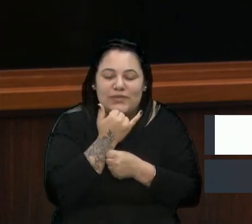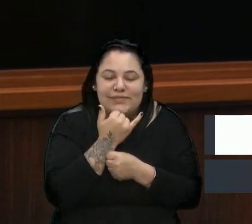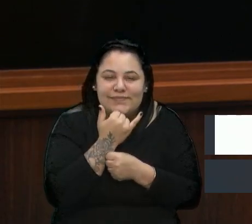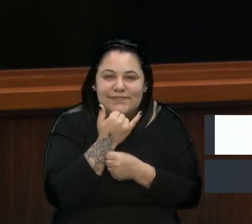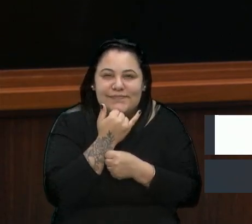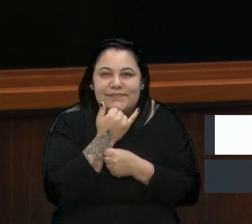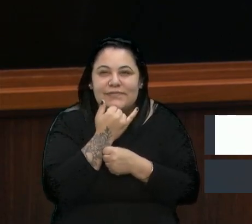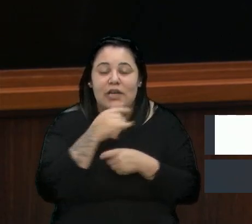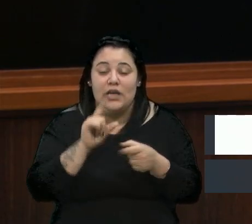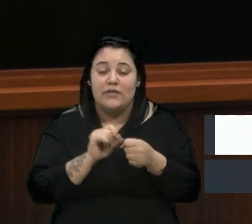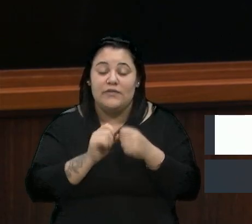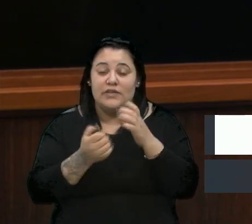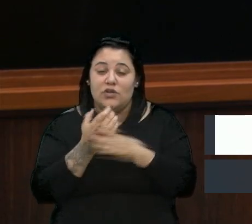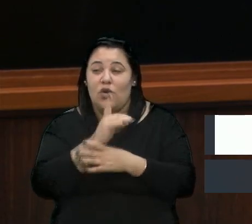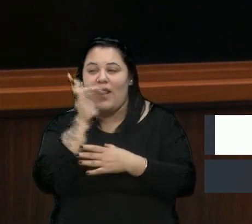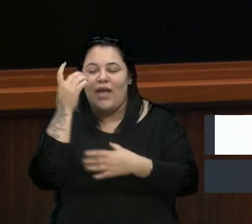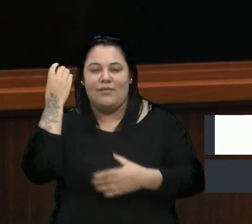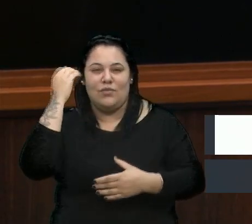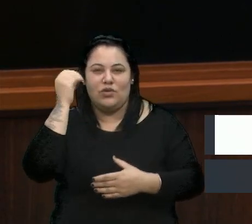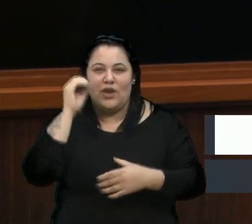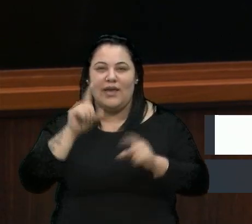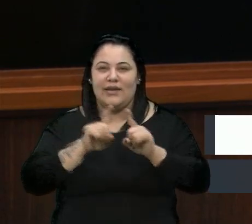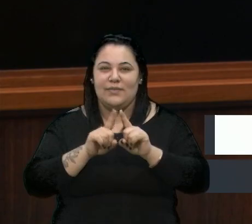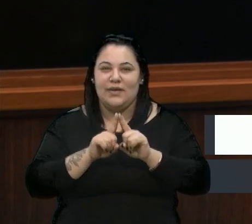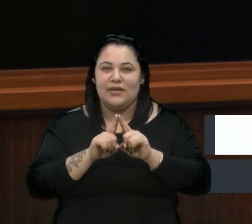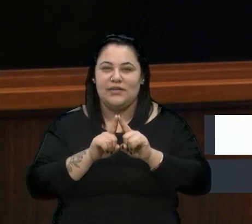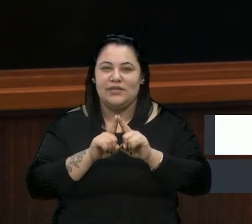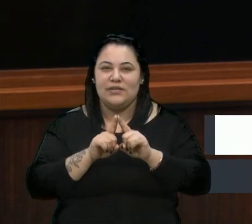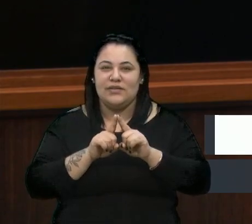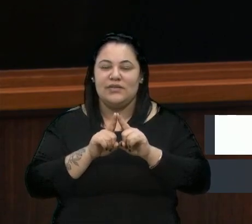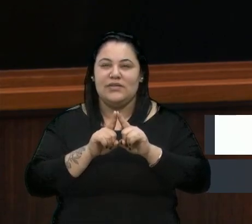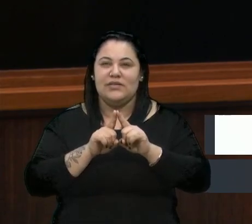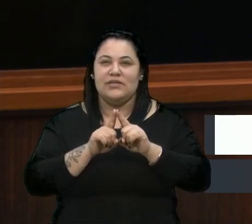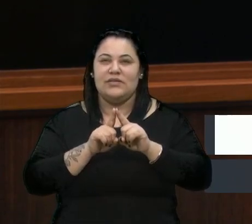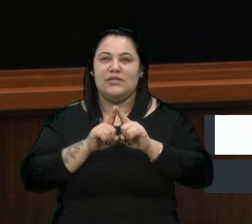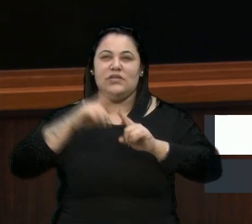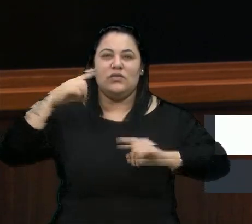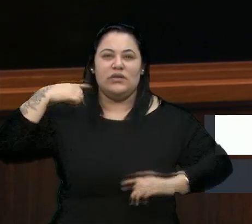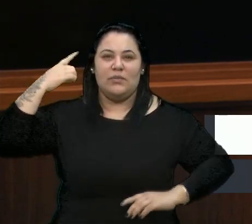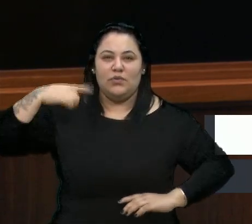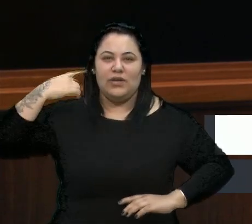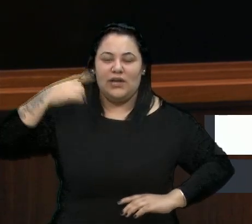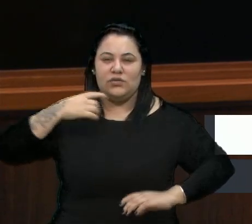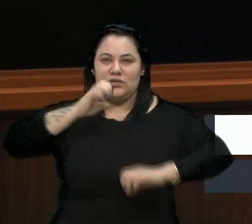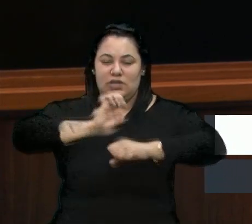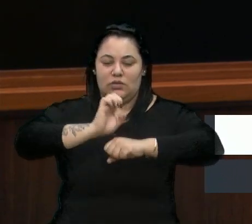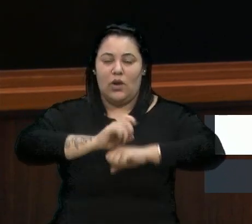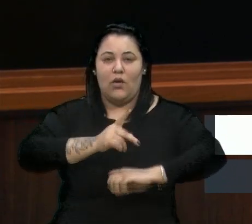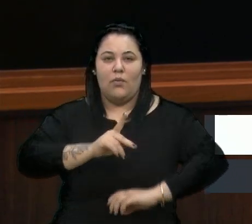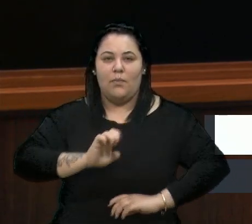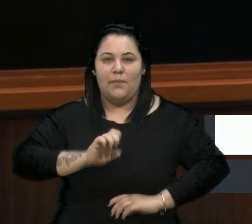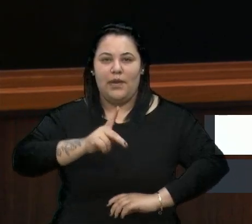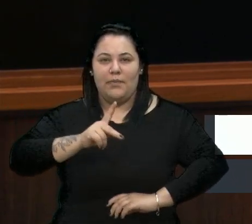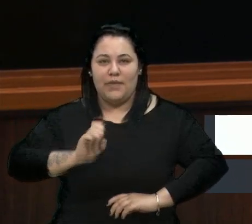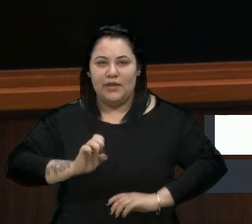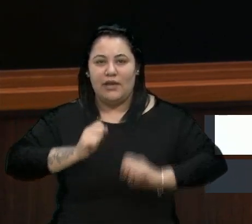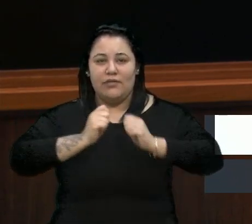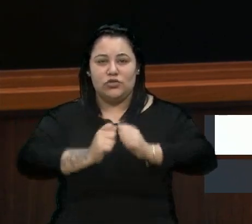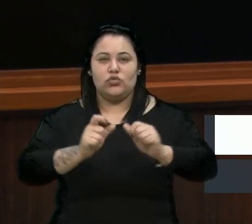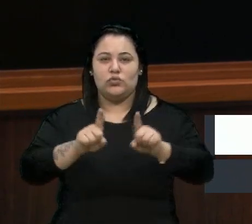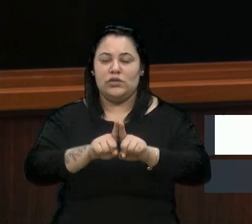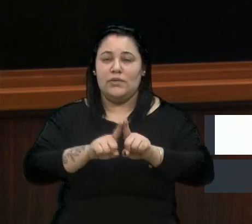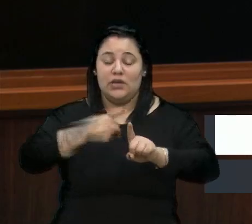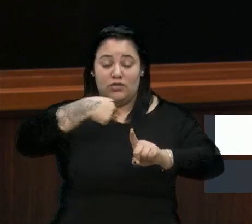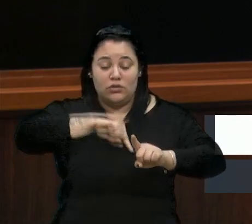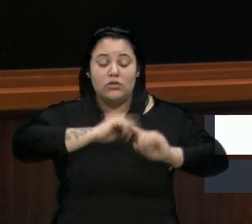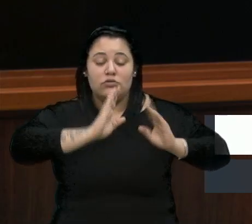lançamento em Porto Alegre e o deputado estadual Pepe Vargas estava junto e nós conversamos